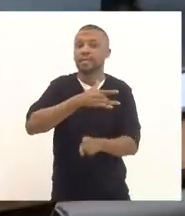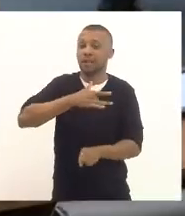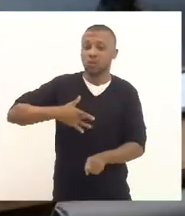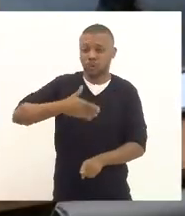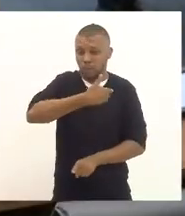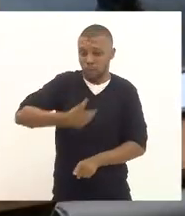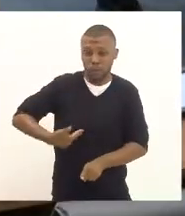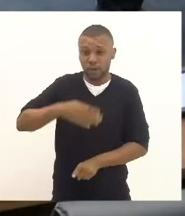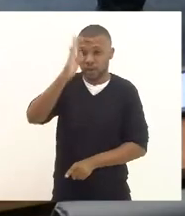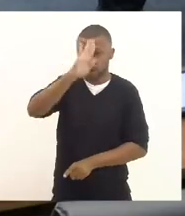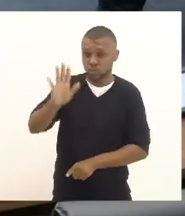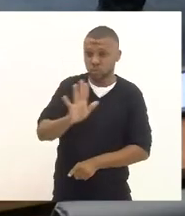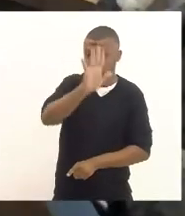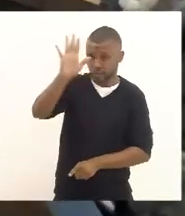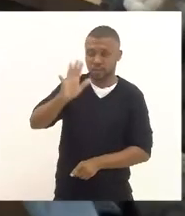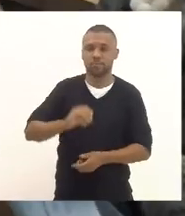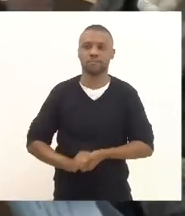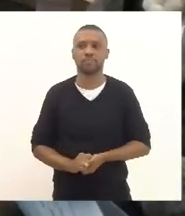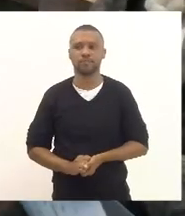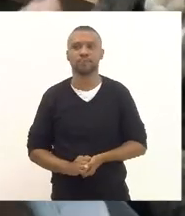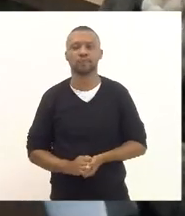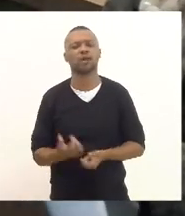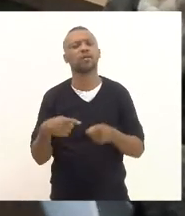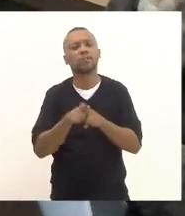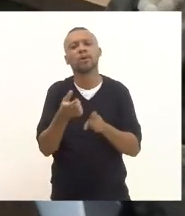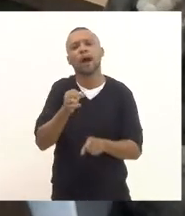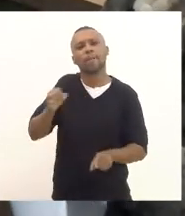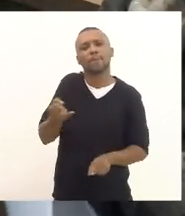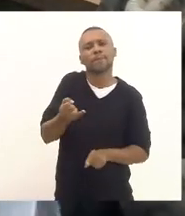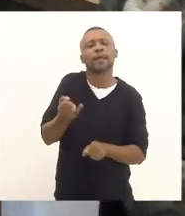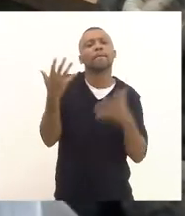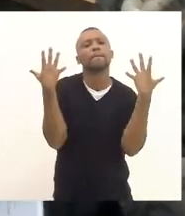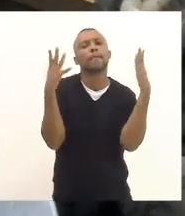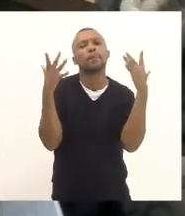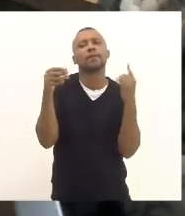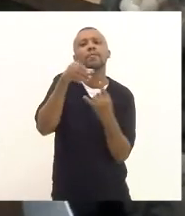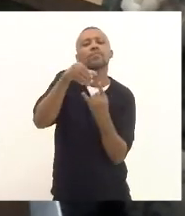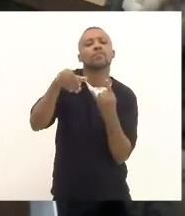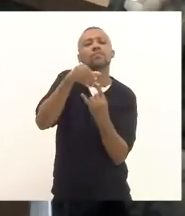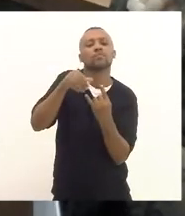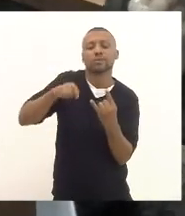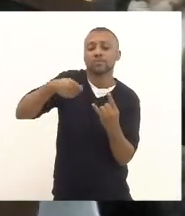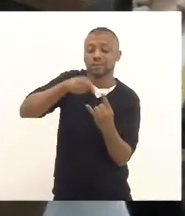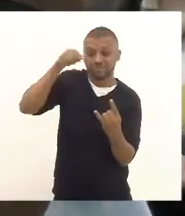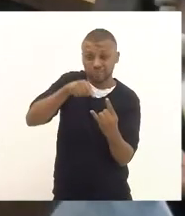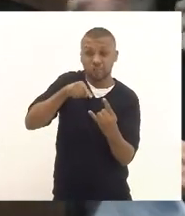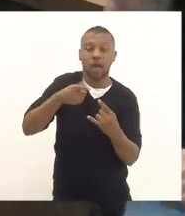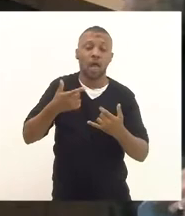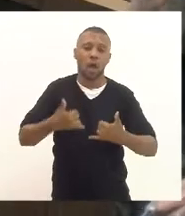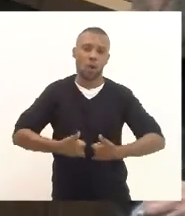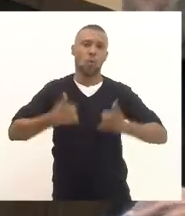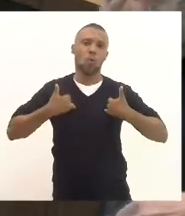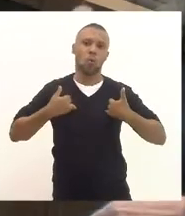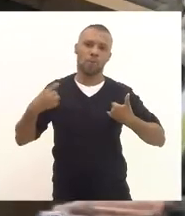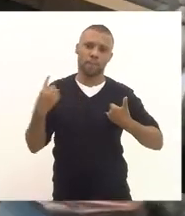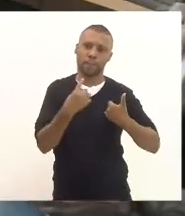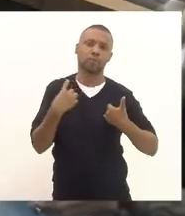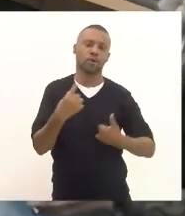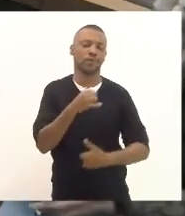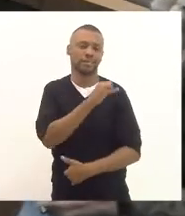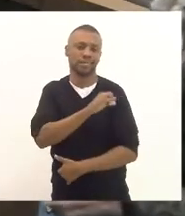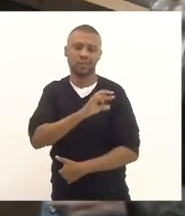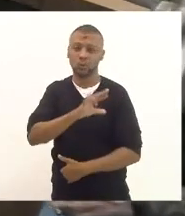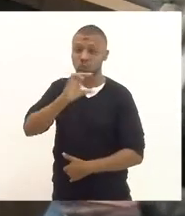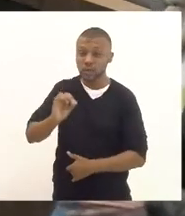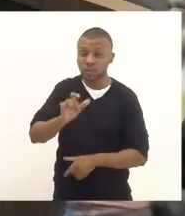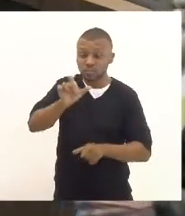Presidente só também parabenizar brevemente a Fiocruz seguindo a Sarinha porque eu cruzei o orgulho para nós do Rio de Janeiro